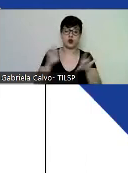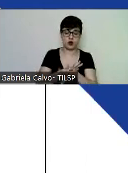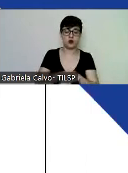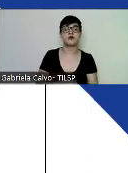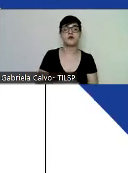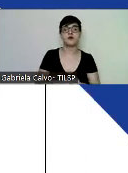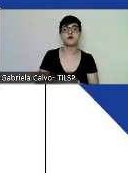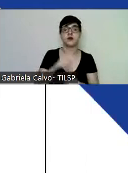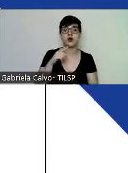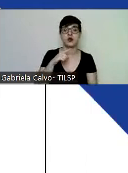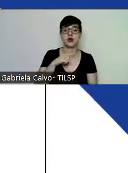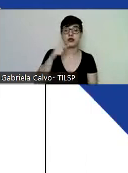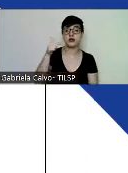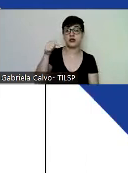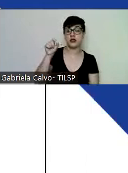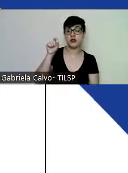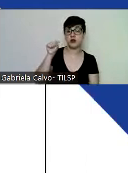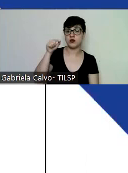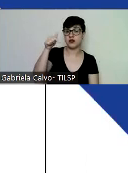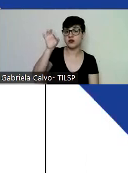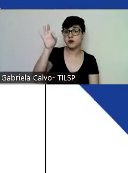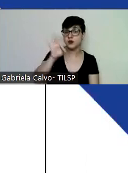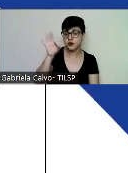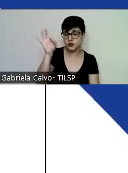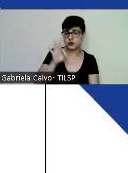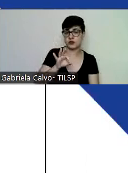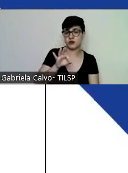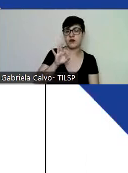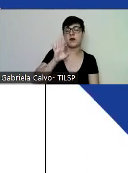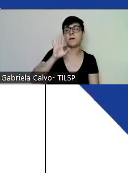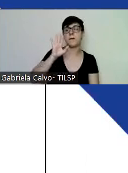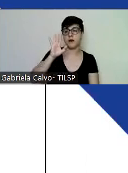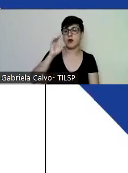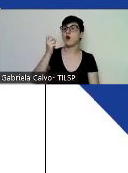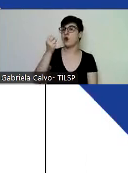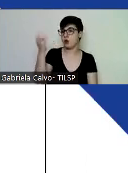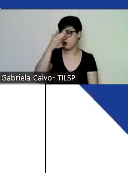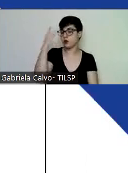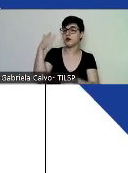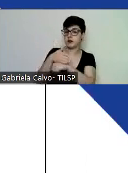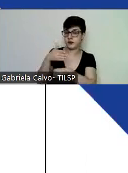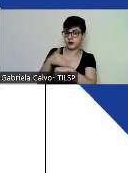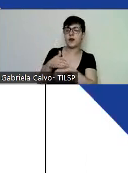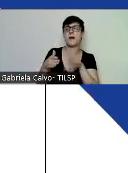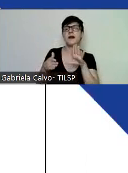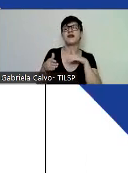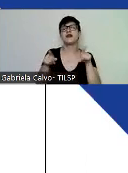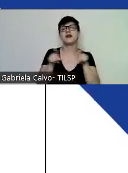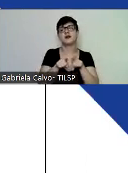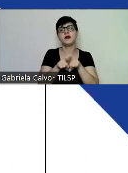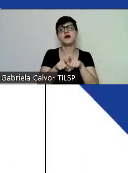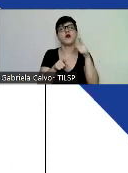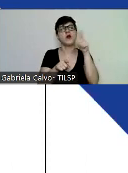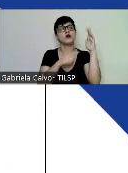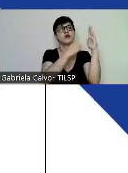nós tivemos 70.7%, mas contando as alianças as organizações afiliadas do ícone né porque as organizações